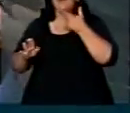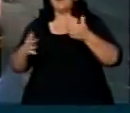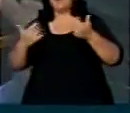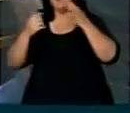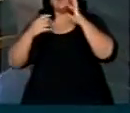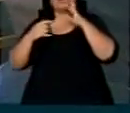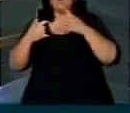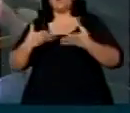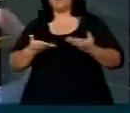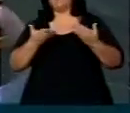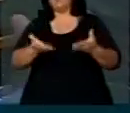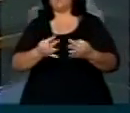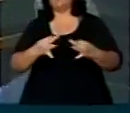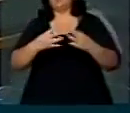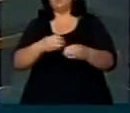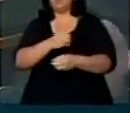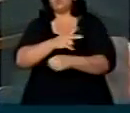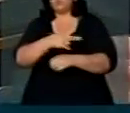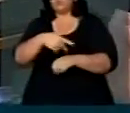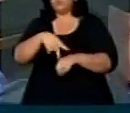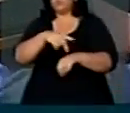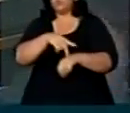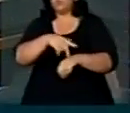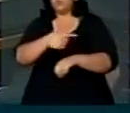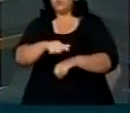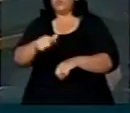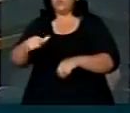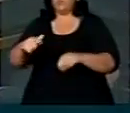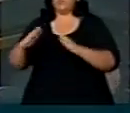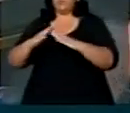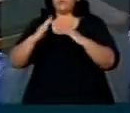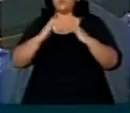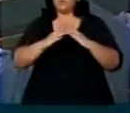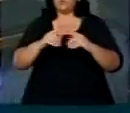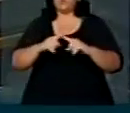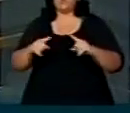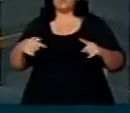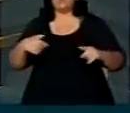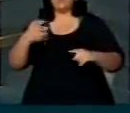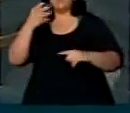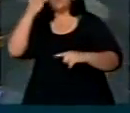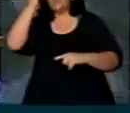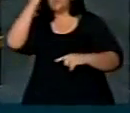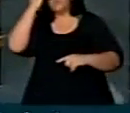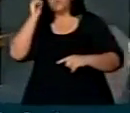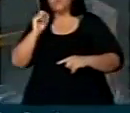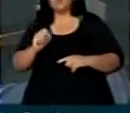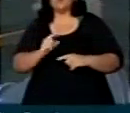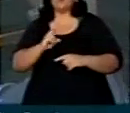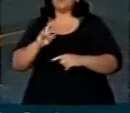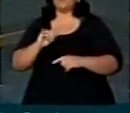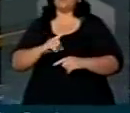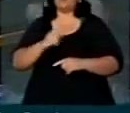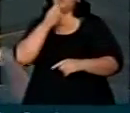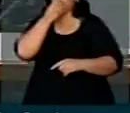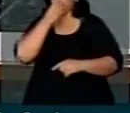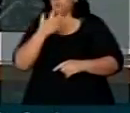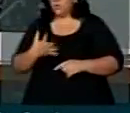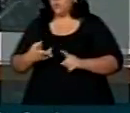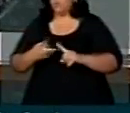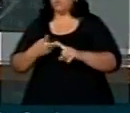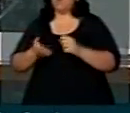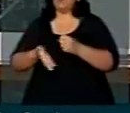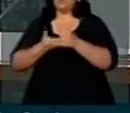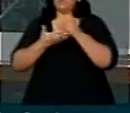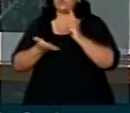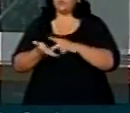Era preciso que ficasse mais claro exatamente o que de vantagem pragmática traz o Mercosul